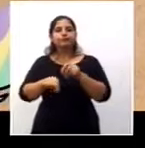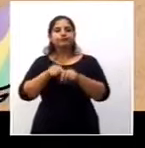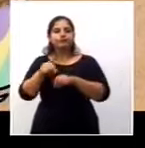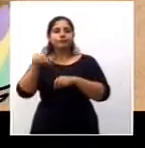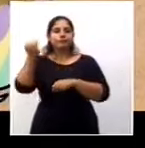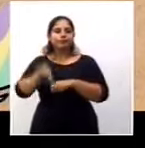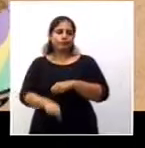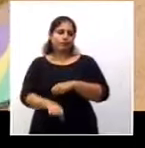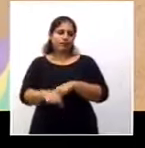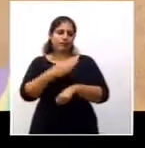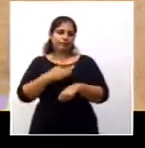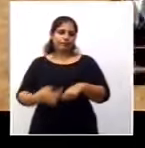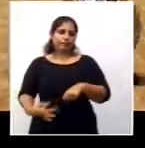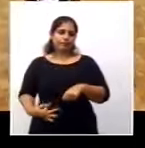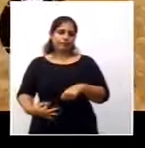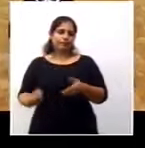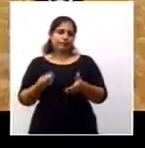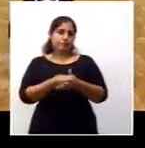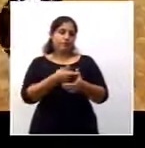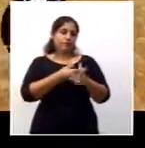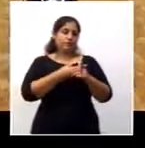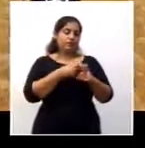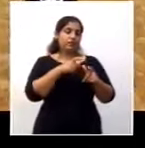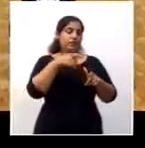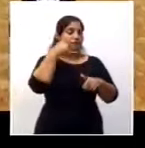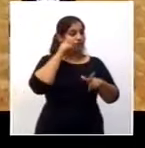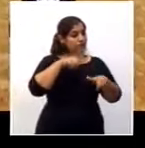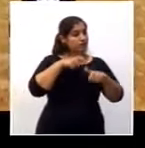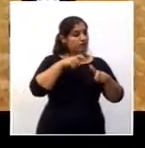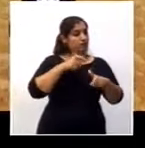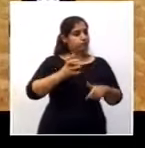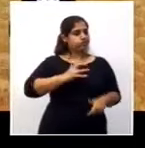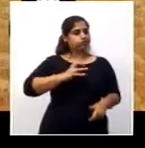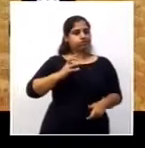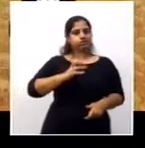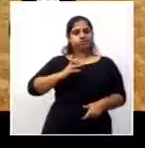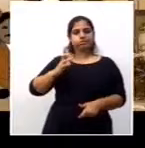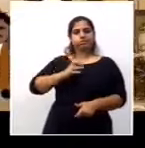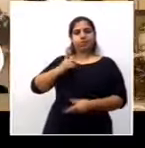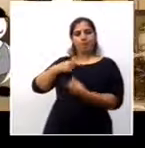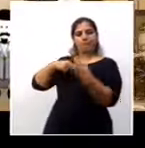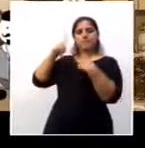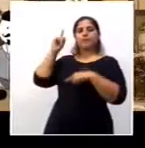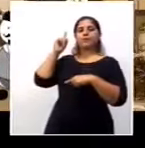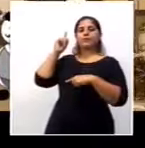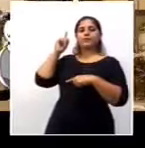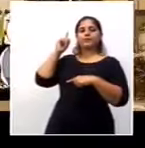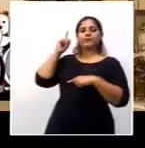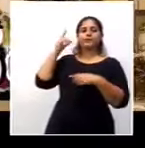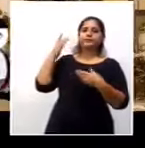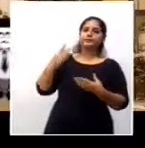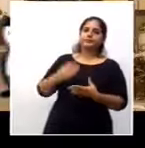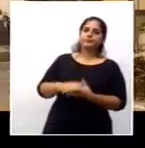os prejuízos dos fazendeiros, que, por sua vez, vão ficando cada vez mais ricos.